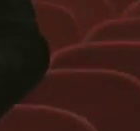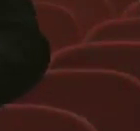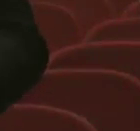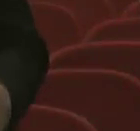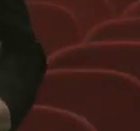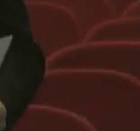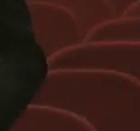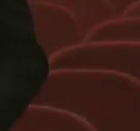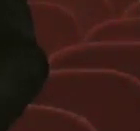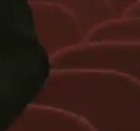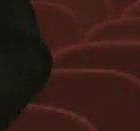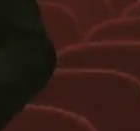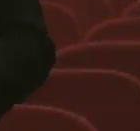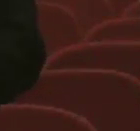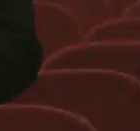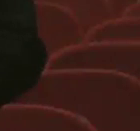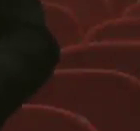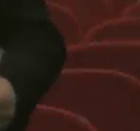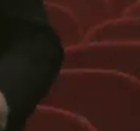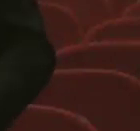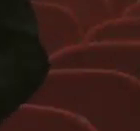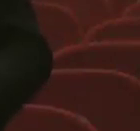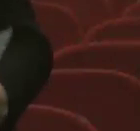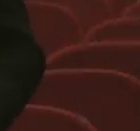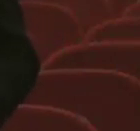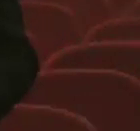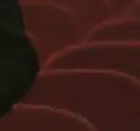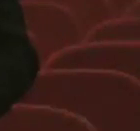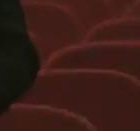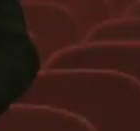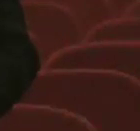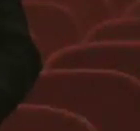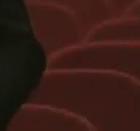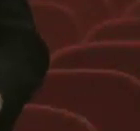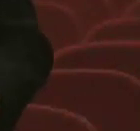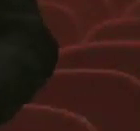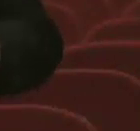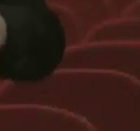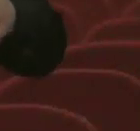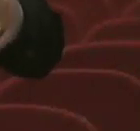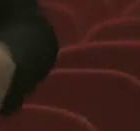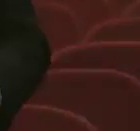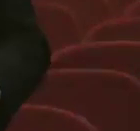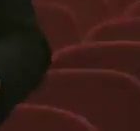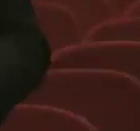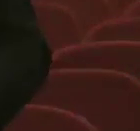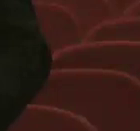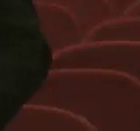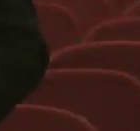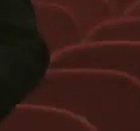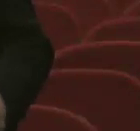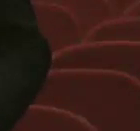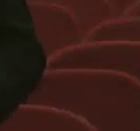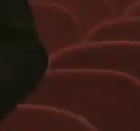Um quinto projeto está passando aqui uma lista para os vereadores que, se quiserem que vá à votação,